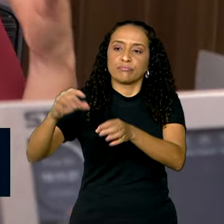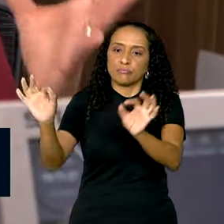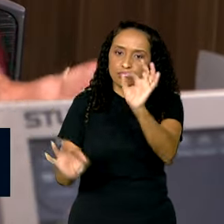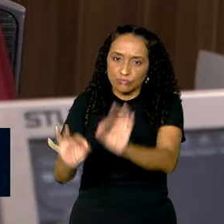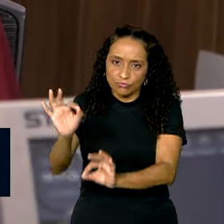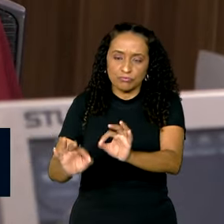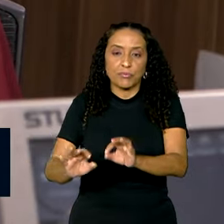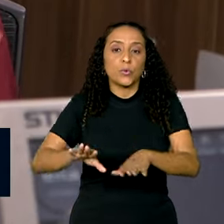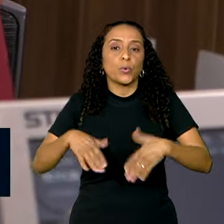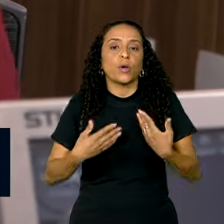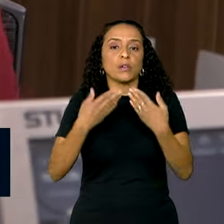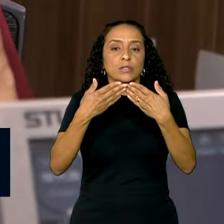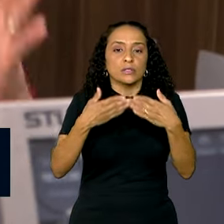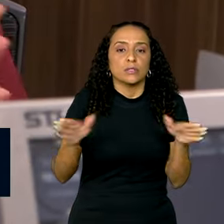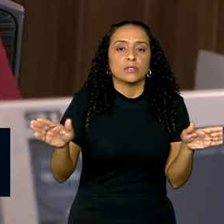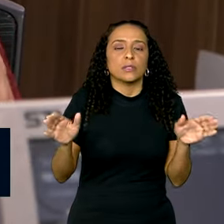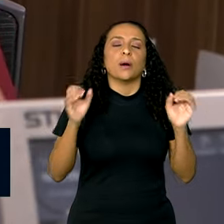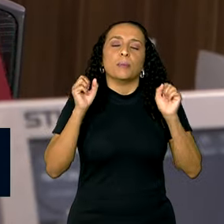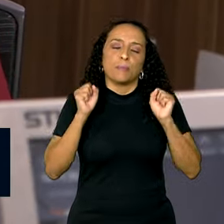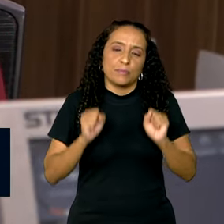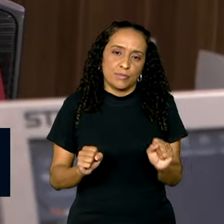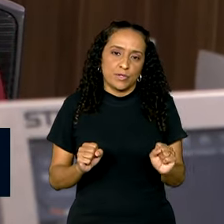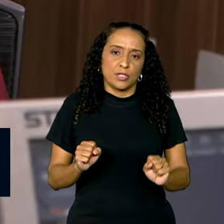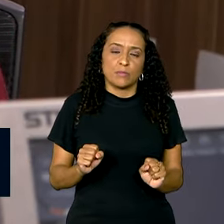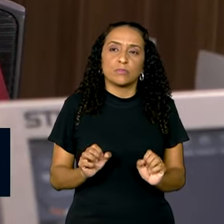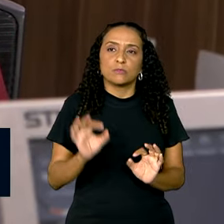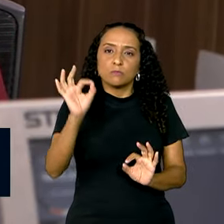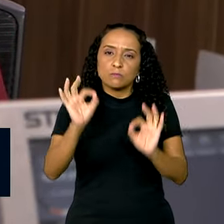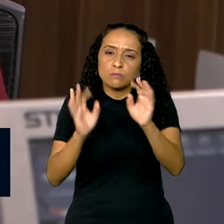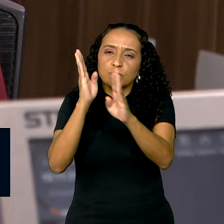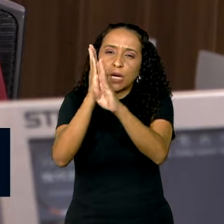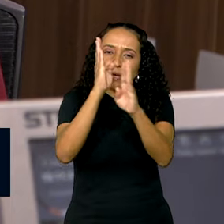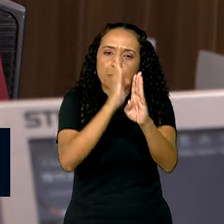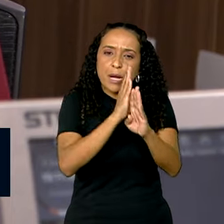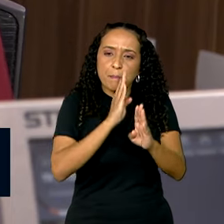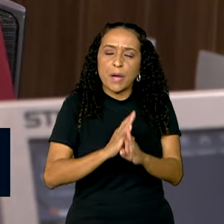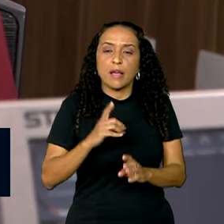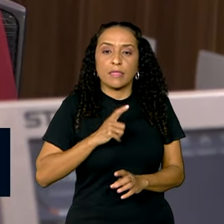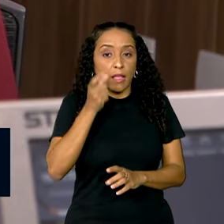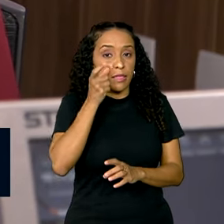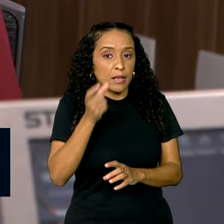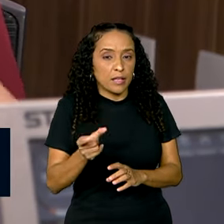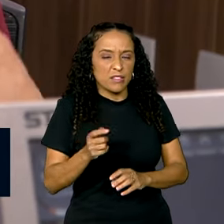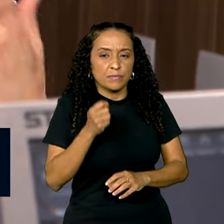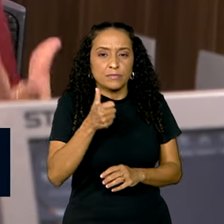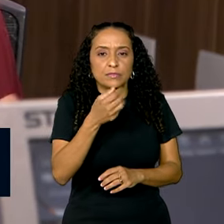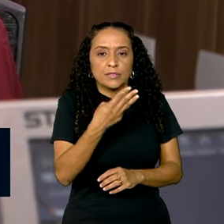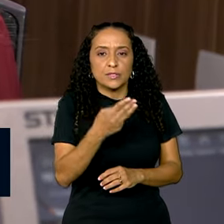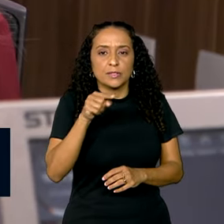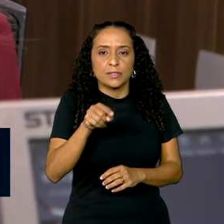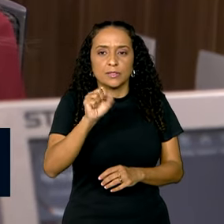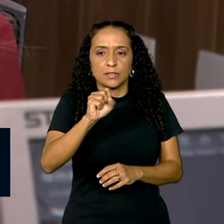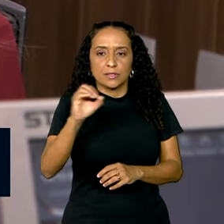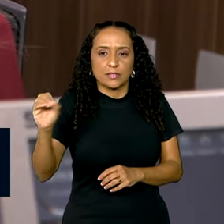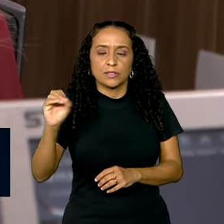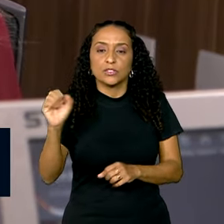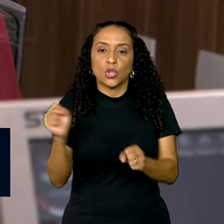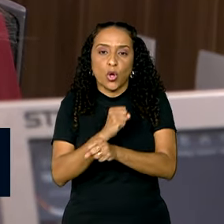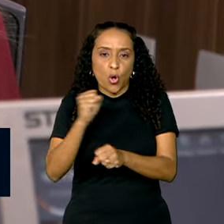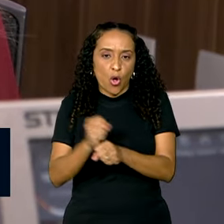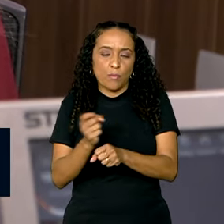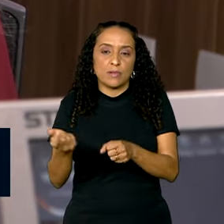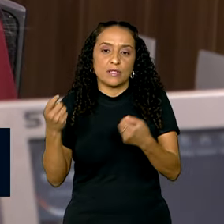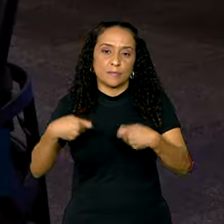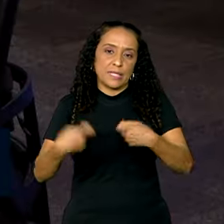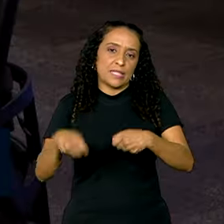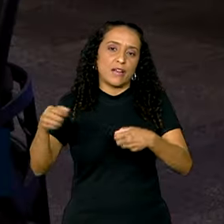fizemos essa abertura podemos né mapear que havia um interesse aí de quase 6800 obras a serem